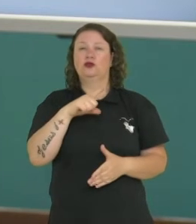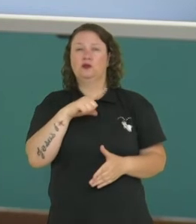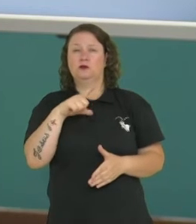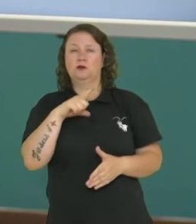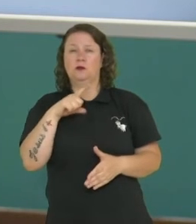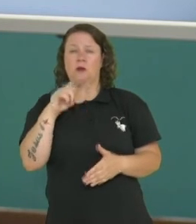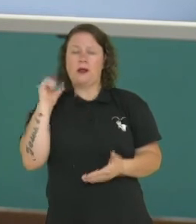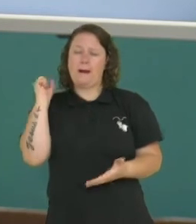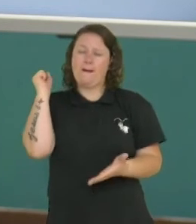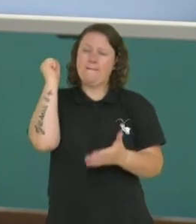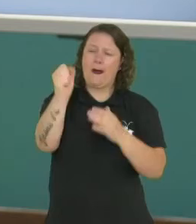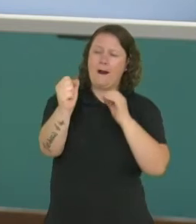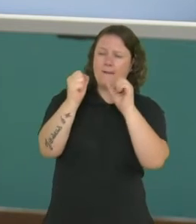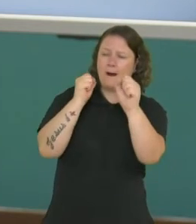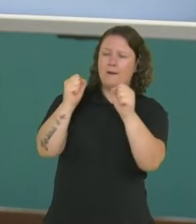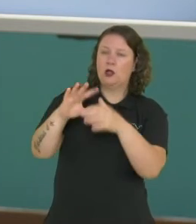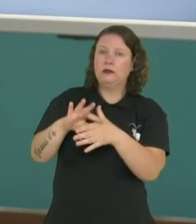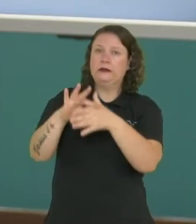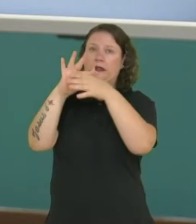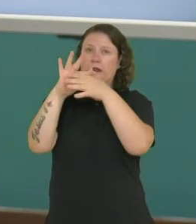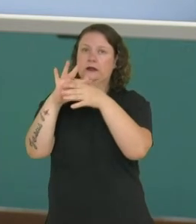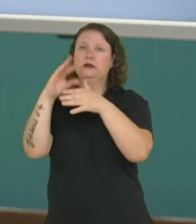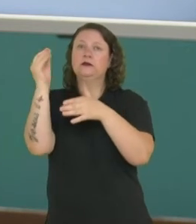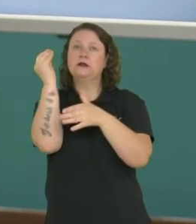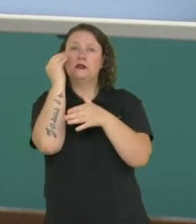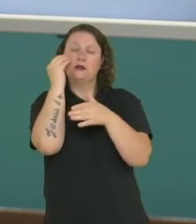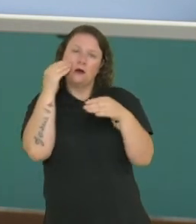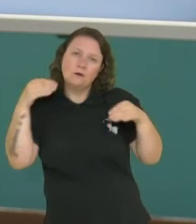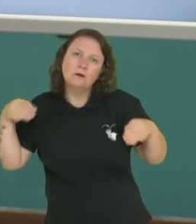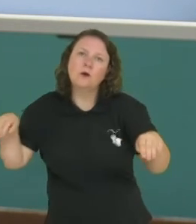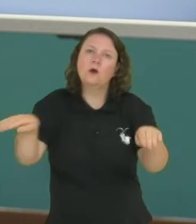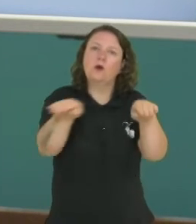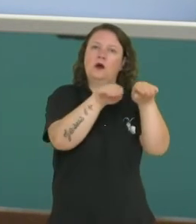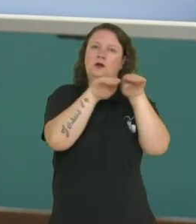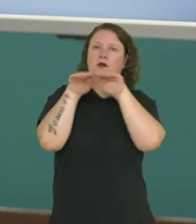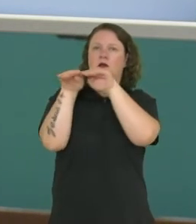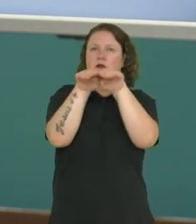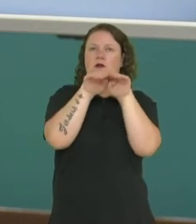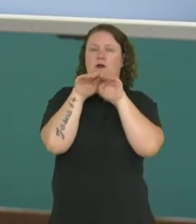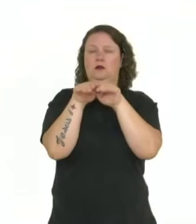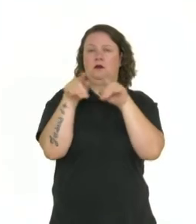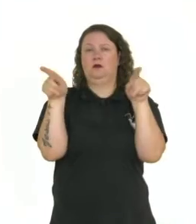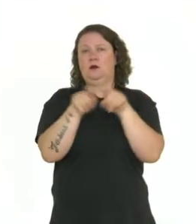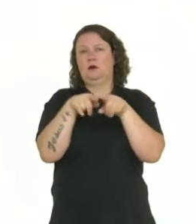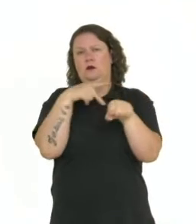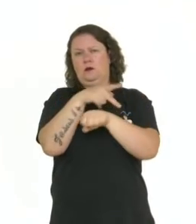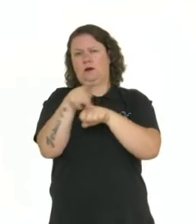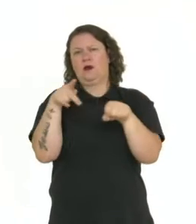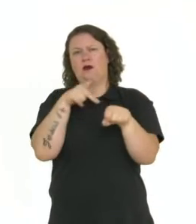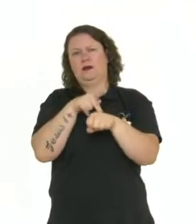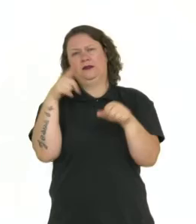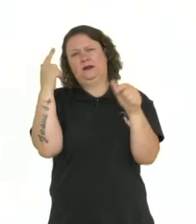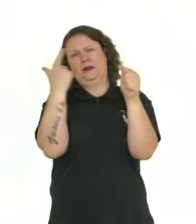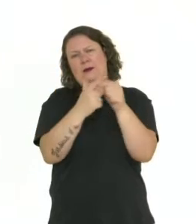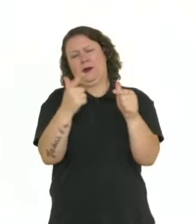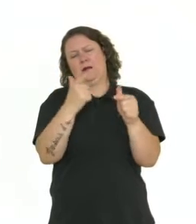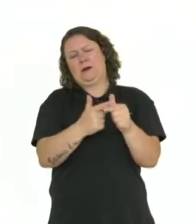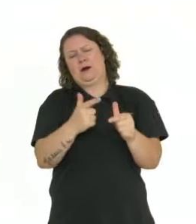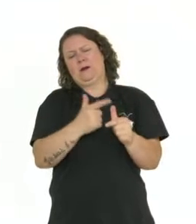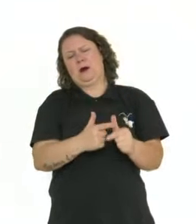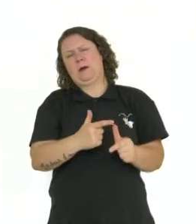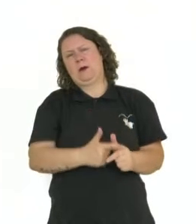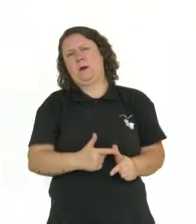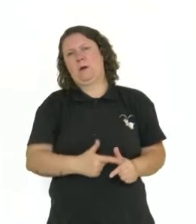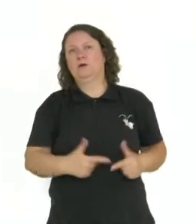né, que tentaram então trazer a igualdade. A situação do país então tornou-se insustentável em alguns momentos, né? Guerras